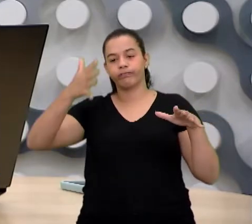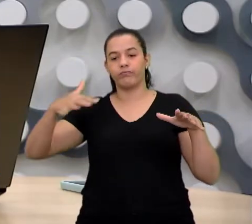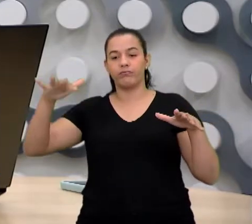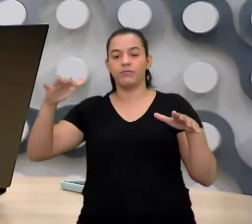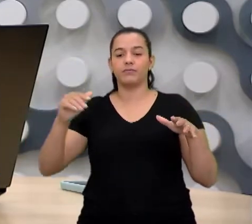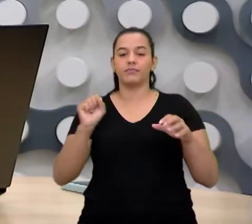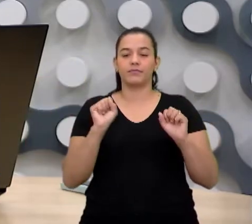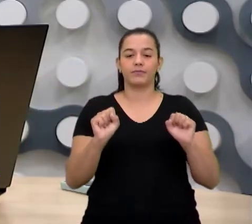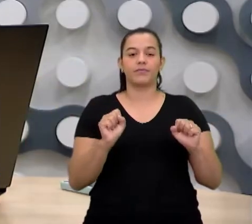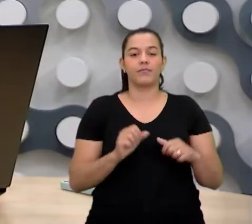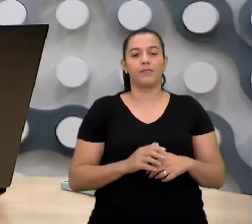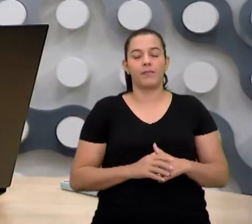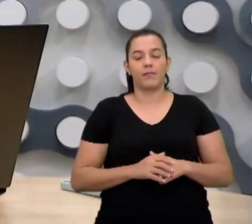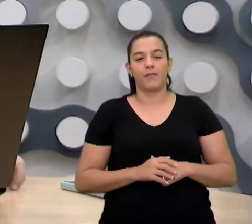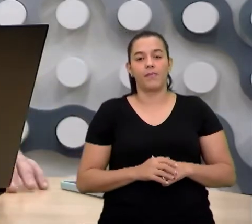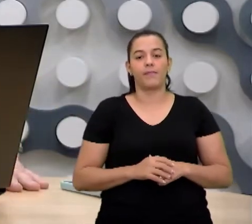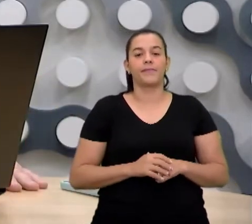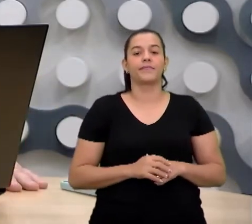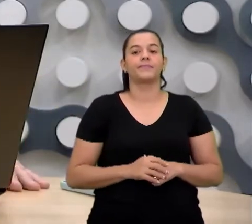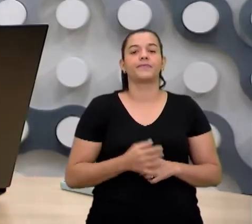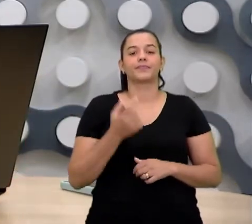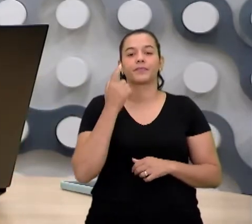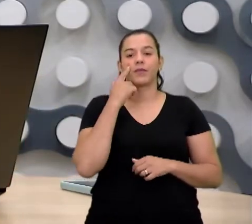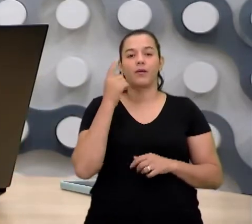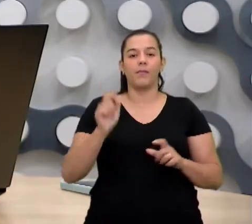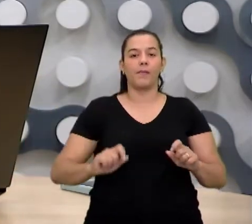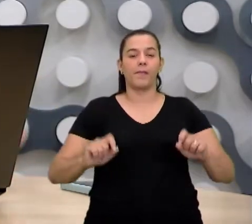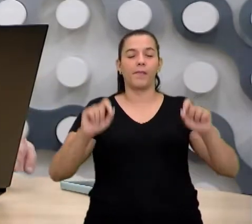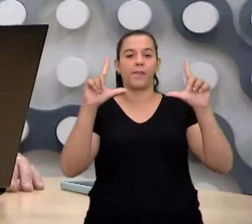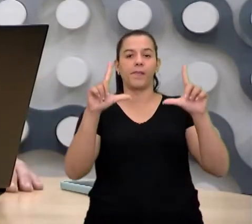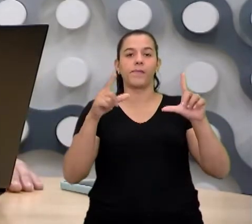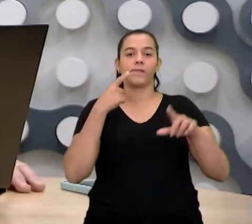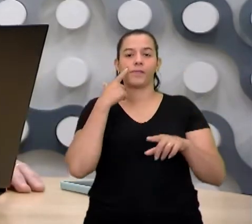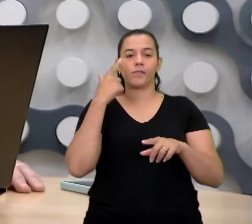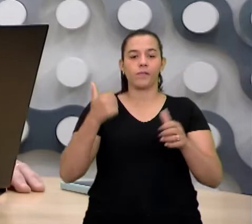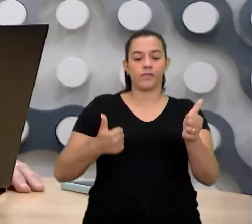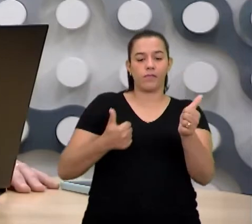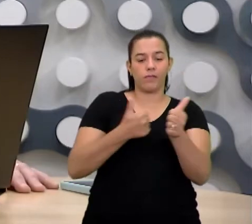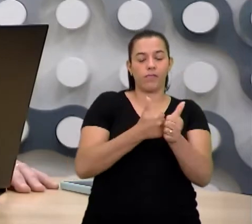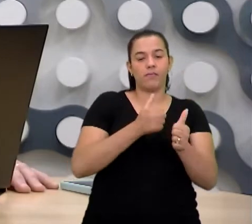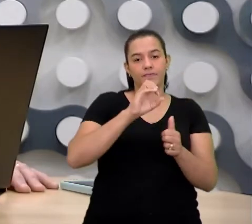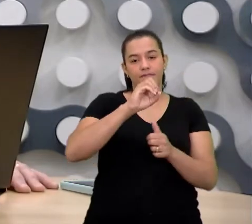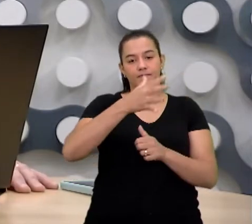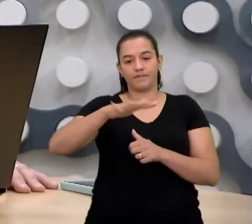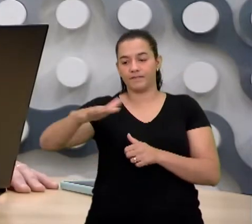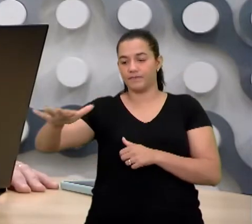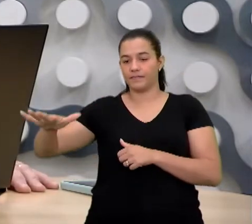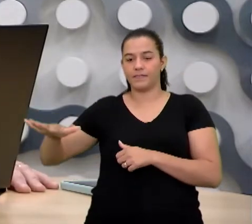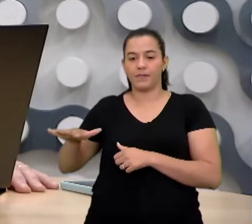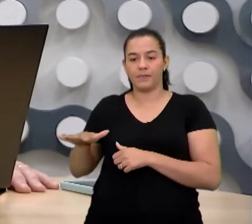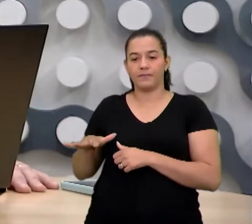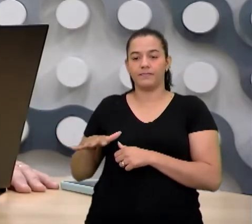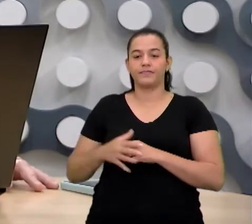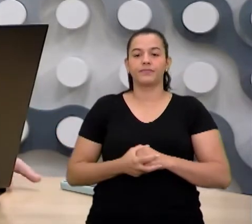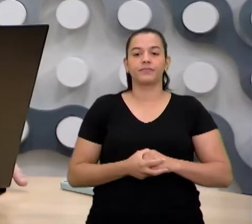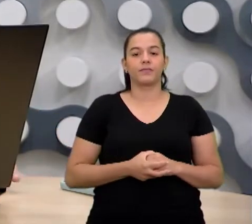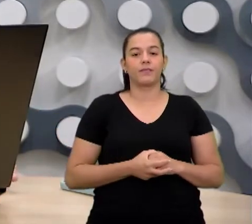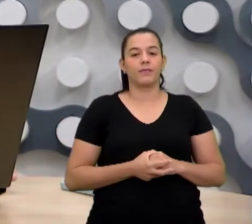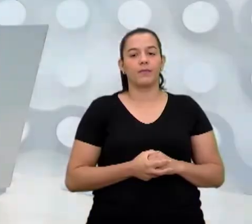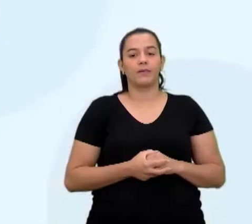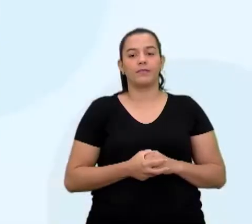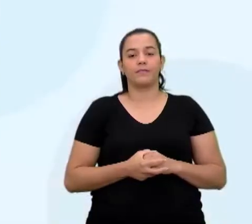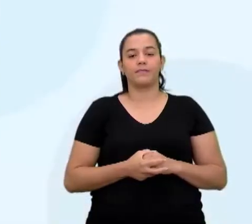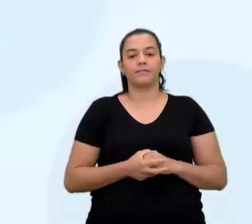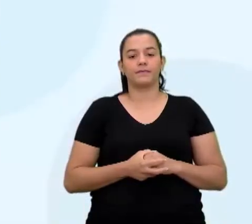lá de novo, Jojo. A gente está observando lá na tela que é próximo aí do Oceano Pacífico, né? Coloca na tela lá de novo a imagem anterior da falha de